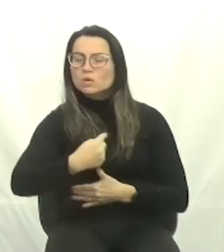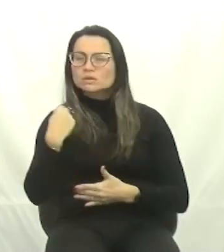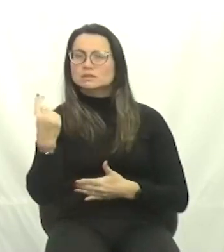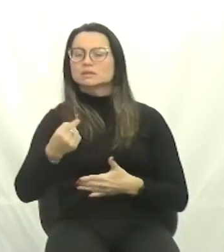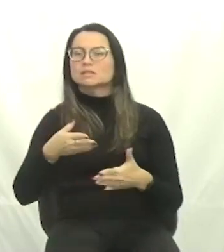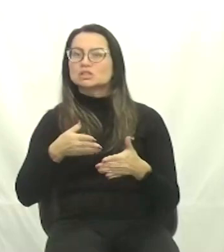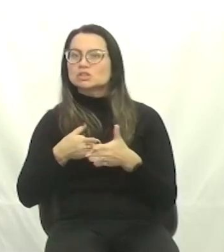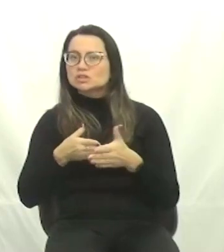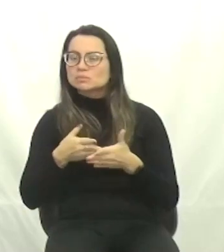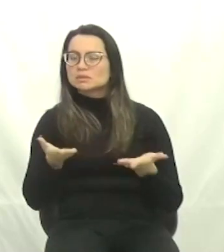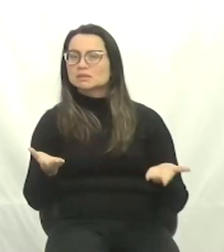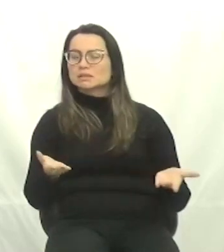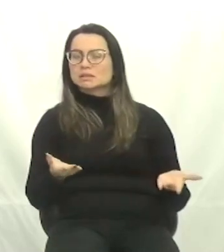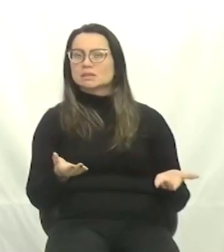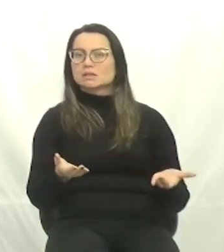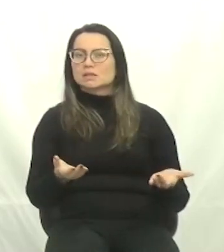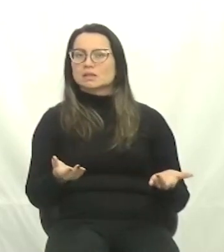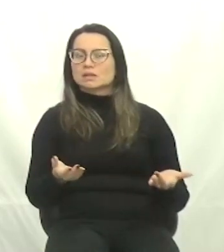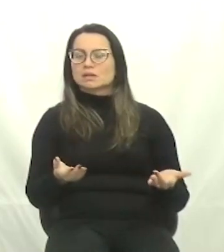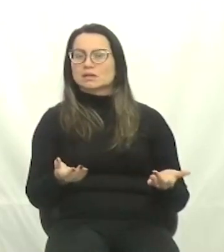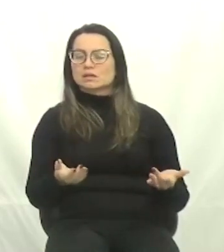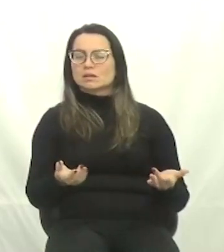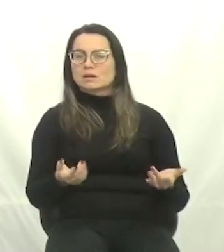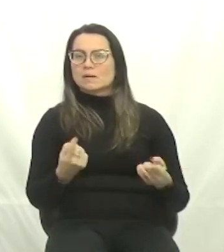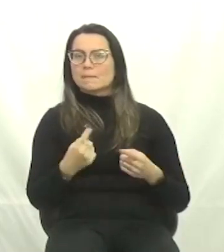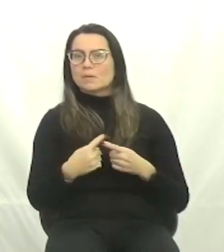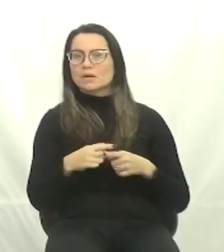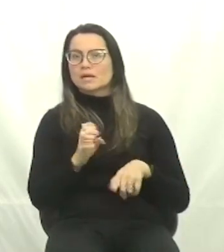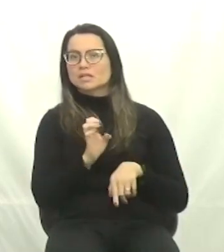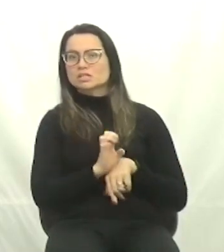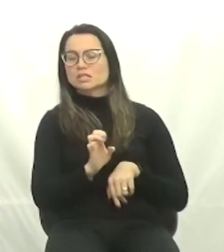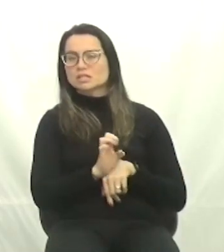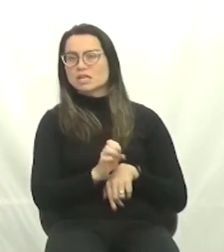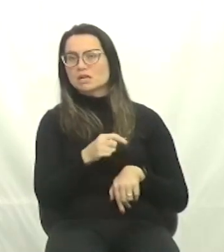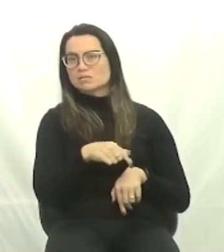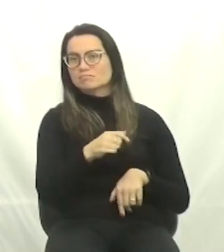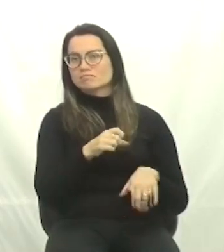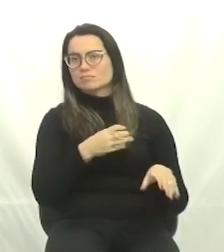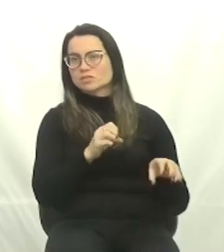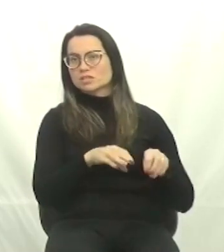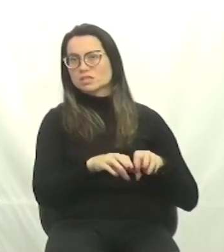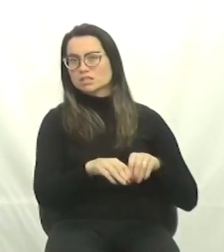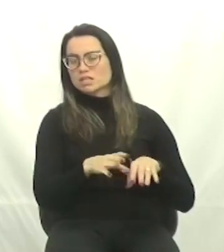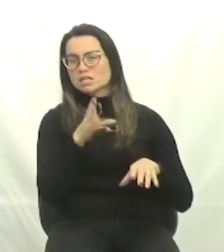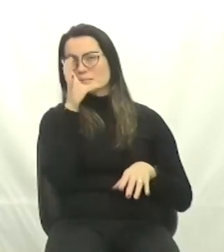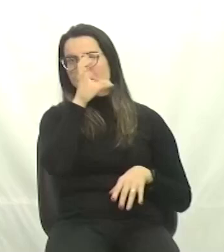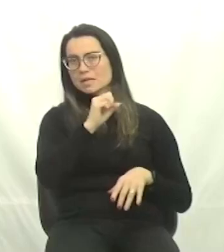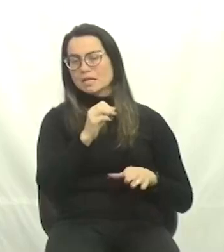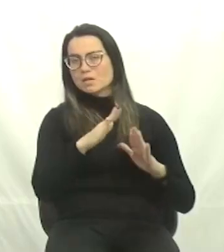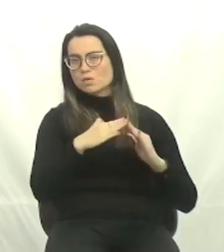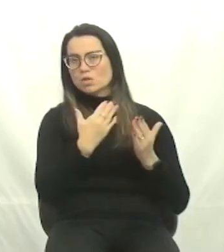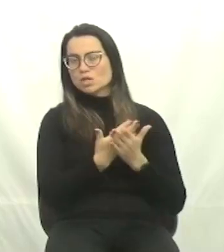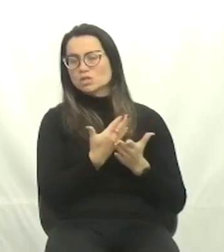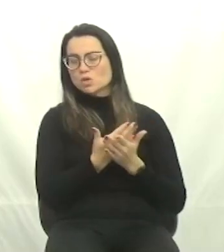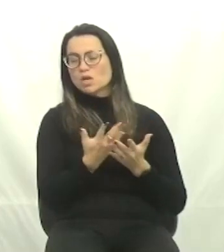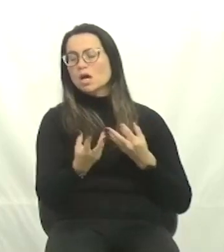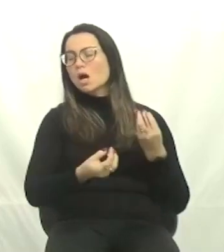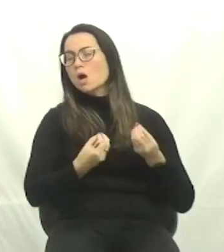de quem presta o serviço, por que a gente acha que estagiário que está na faculdade ou que está na escola vai ter condições de